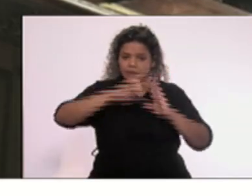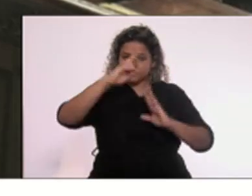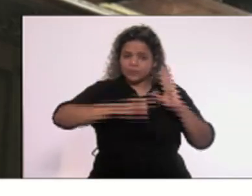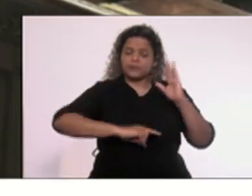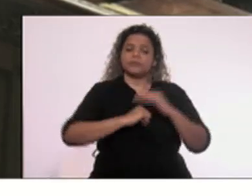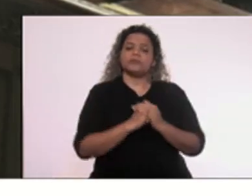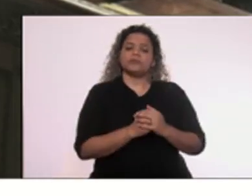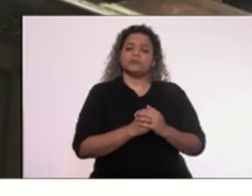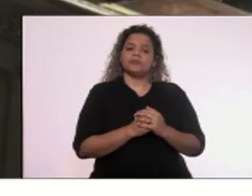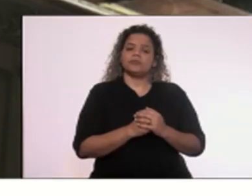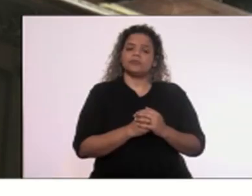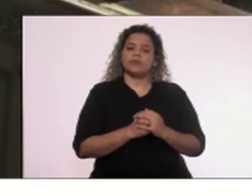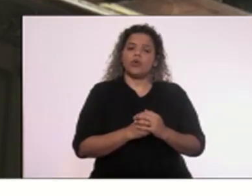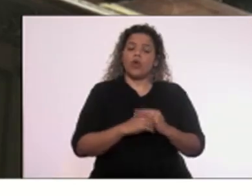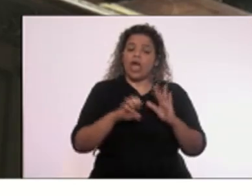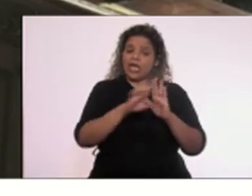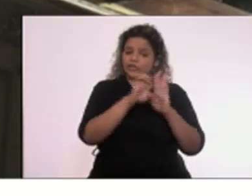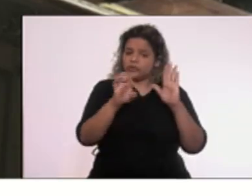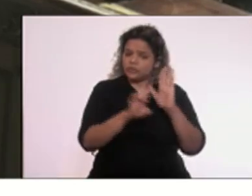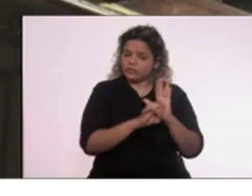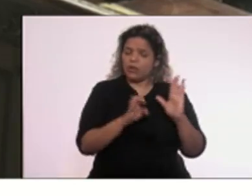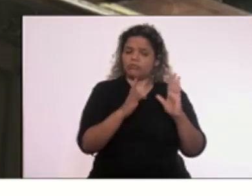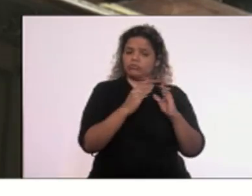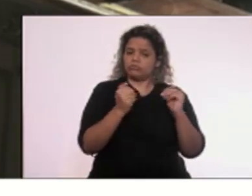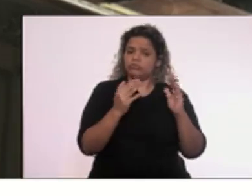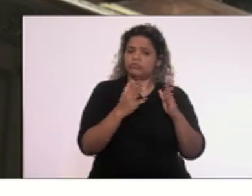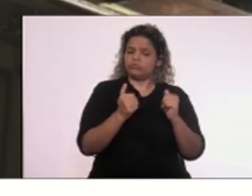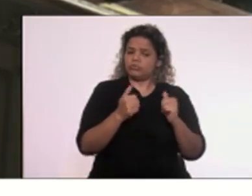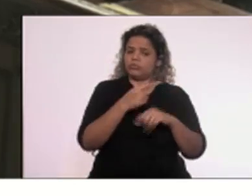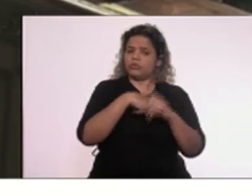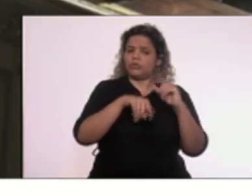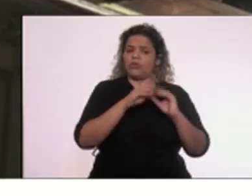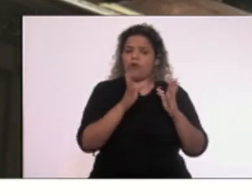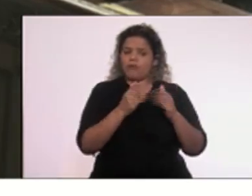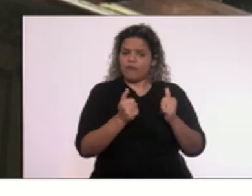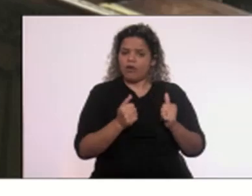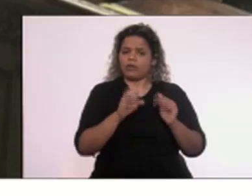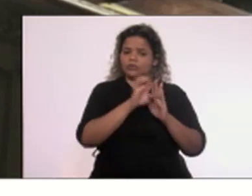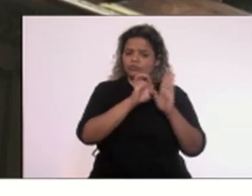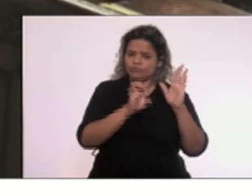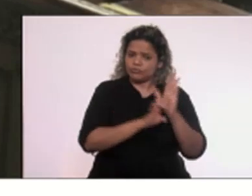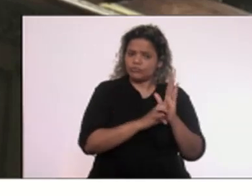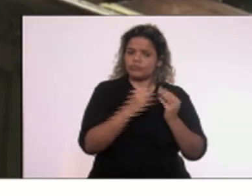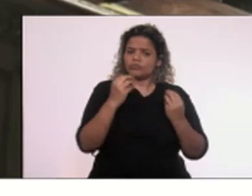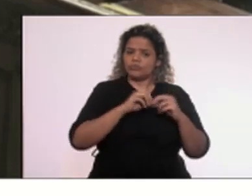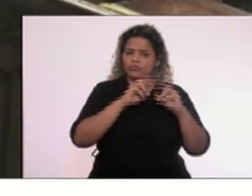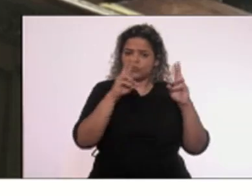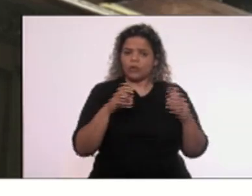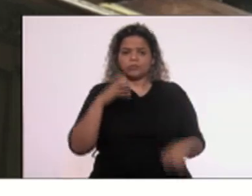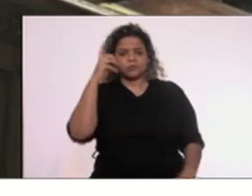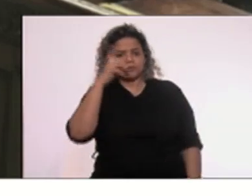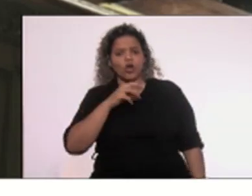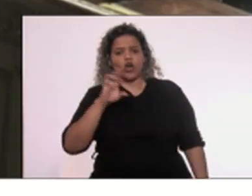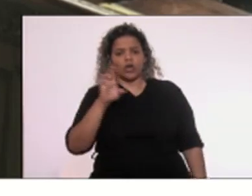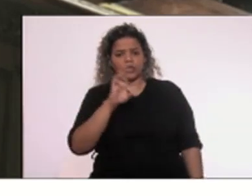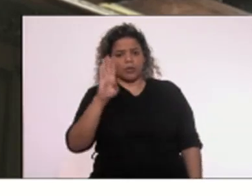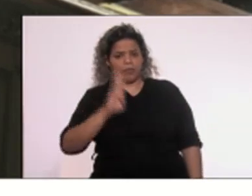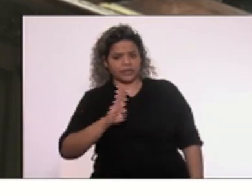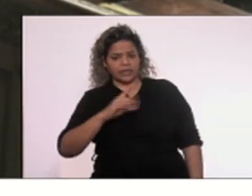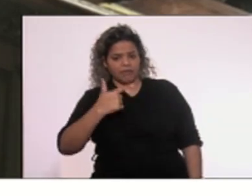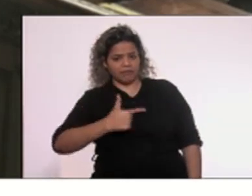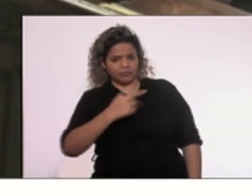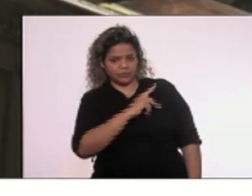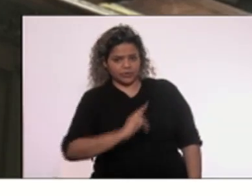a exata íntegra do edital de convocação. Convoco nos termos regimentais os senhores deputados Rodrigo Bacelar,